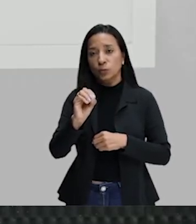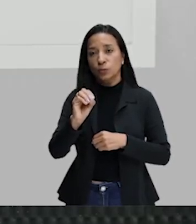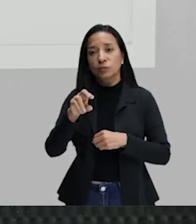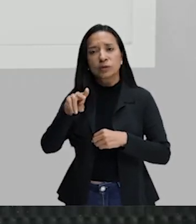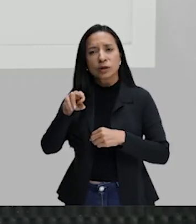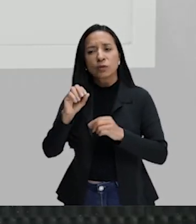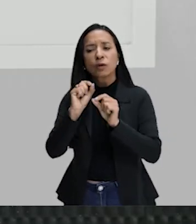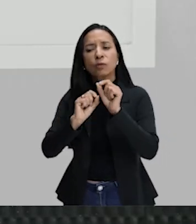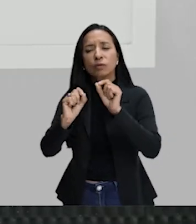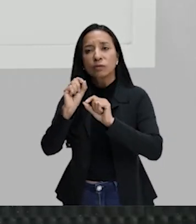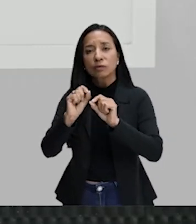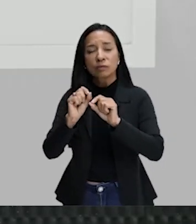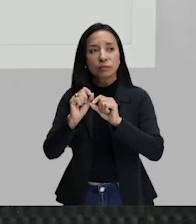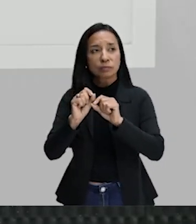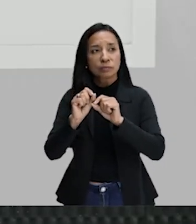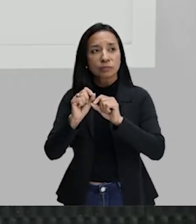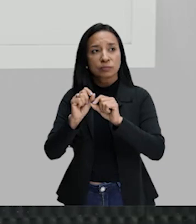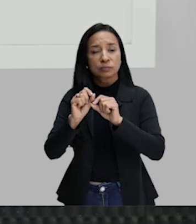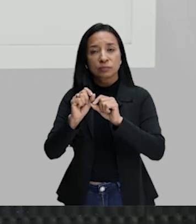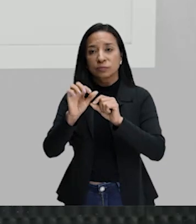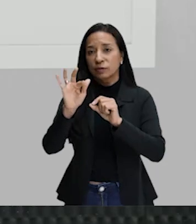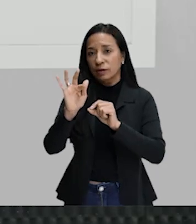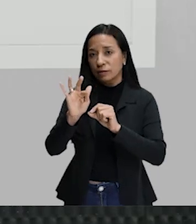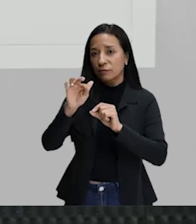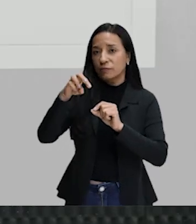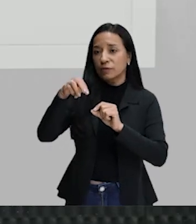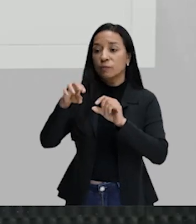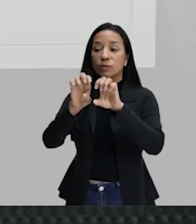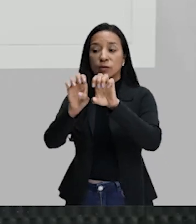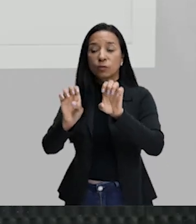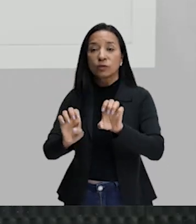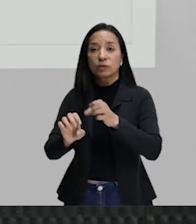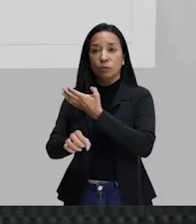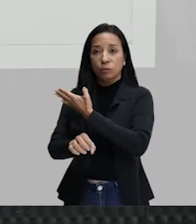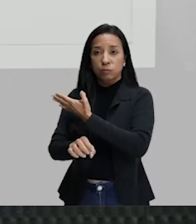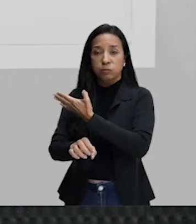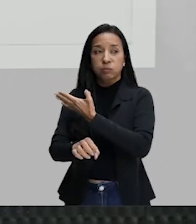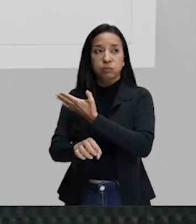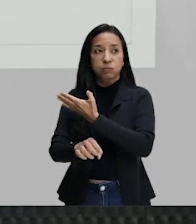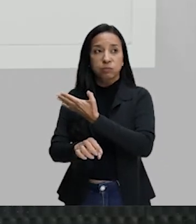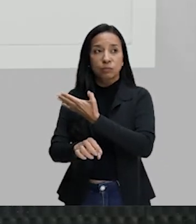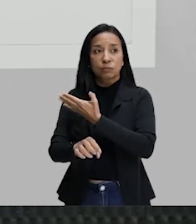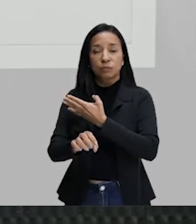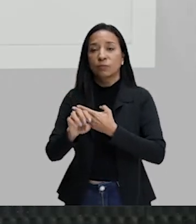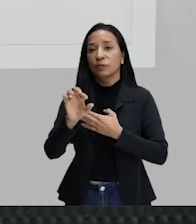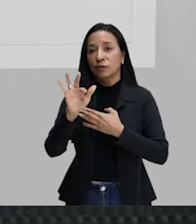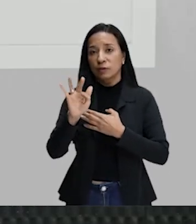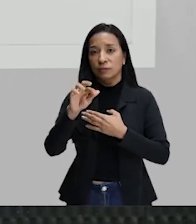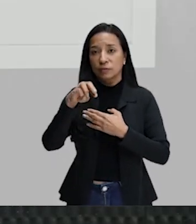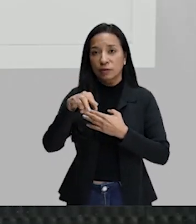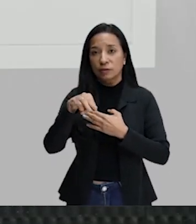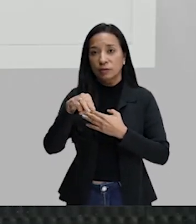Então ele vai ser o produto da carga elétrica em módulo, cuidado, em módulo,